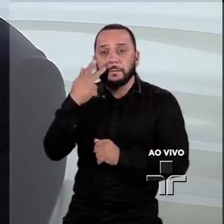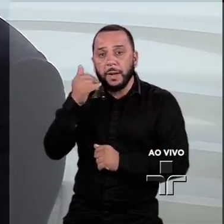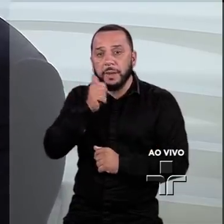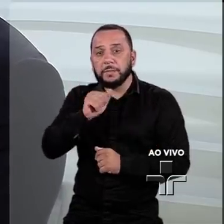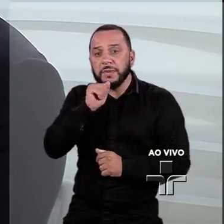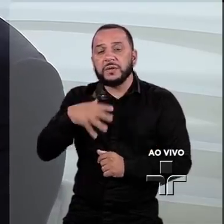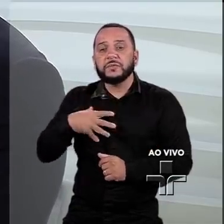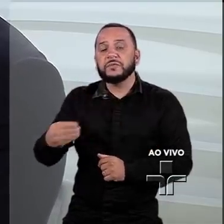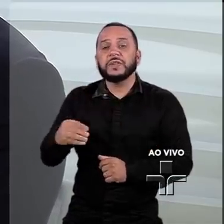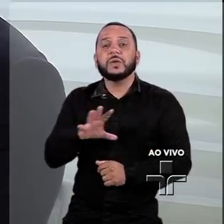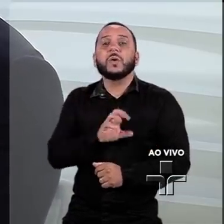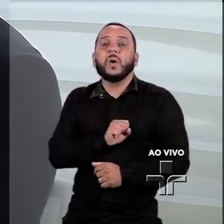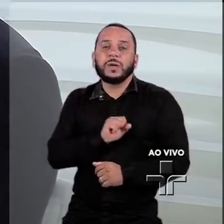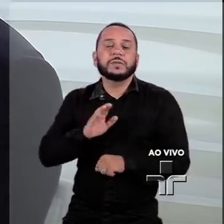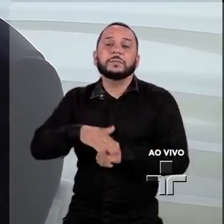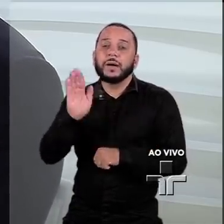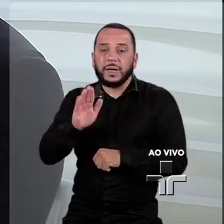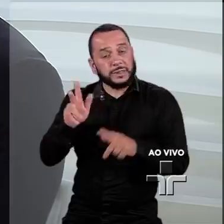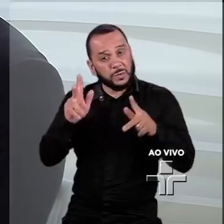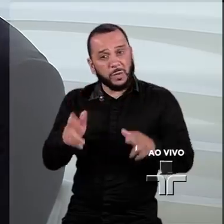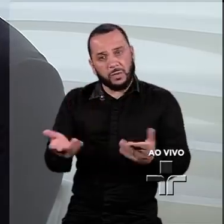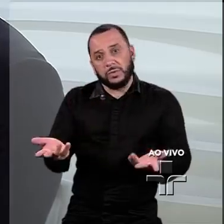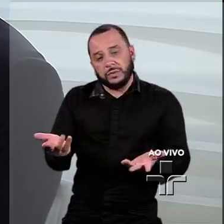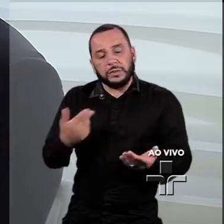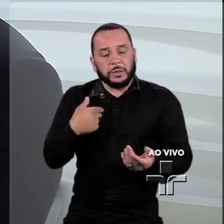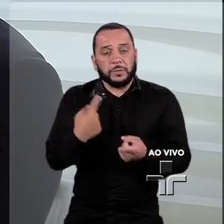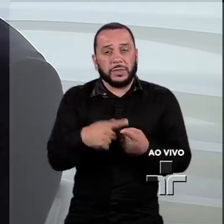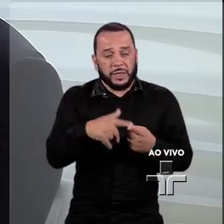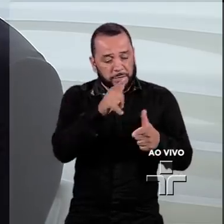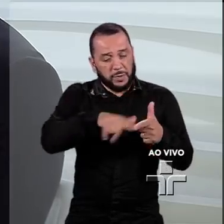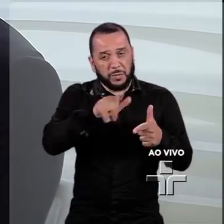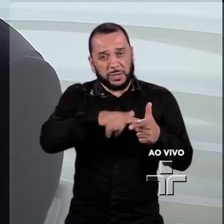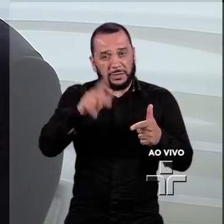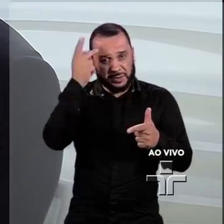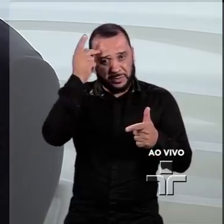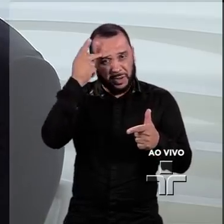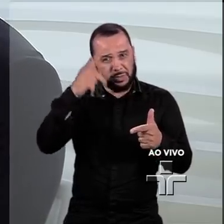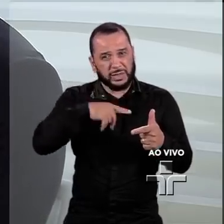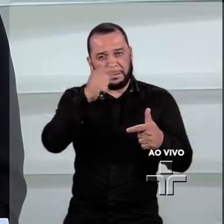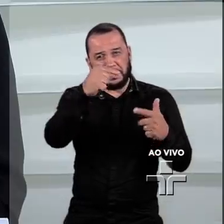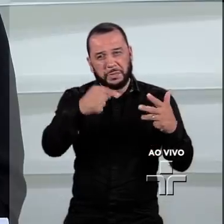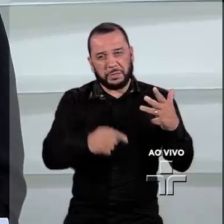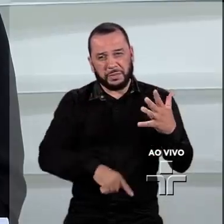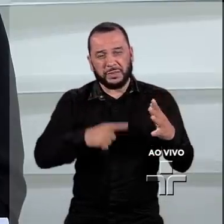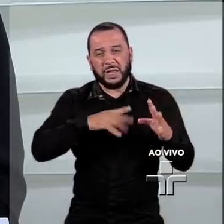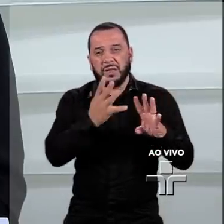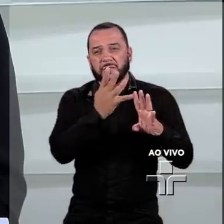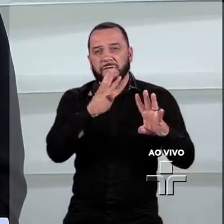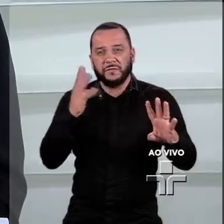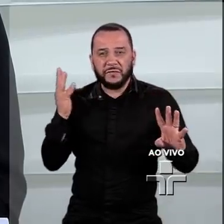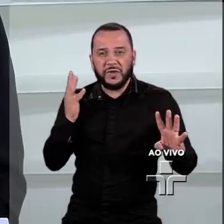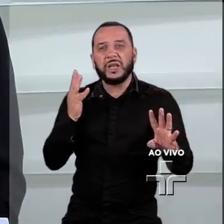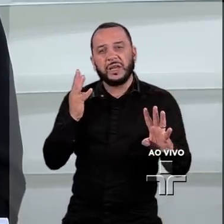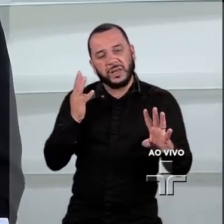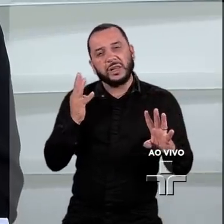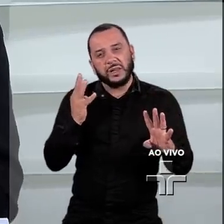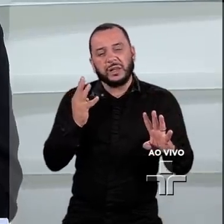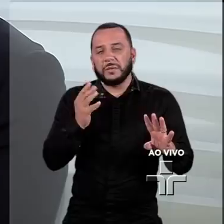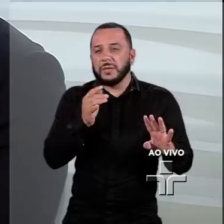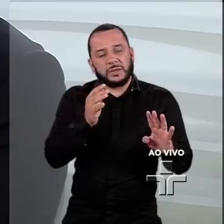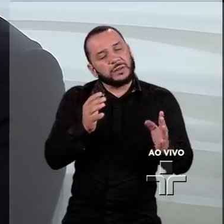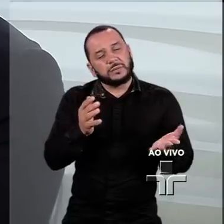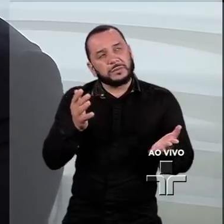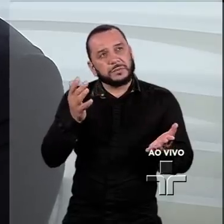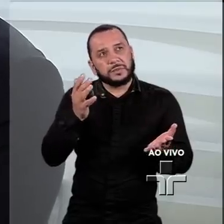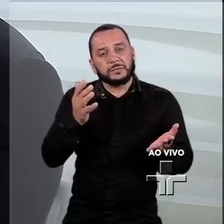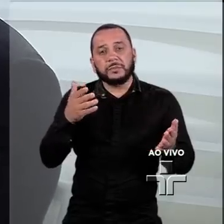difícil estabelecer um só problema na cidade de São Paulo, que vai desde a fila que nós temos para poder botar uma